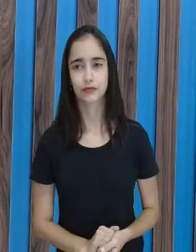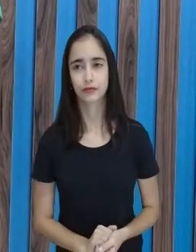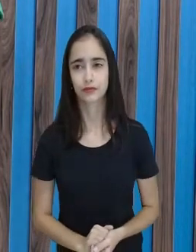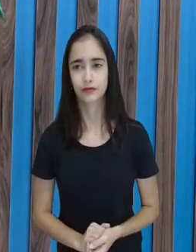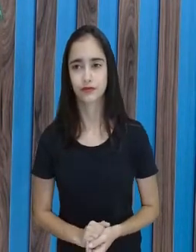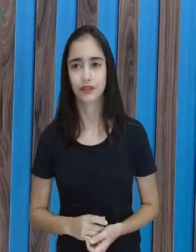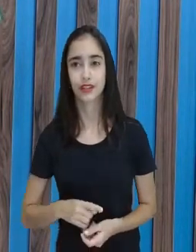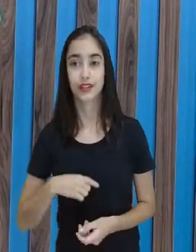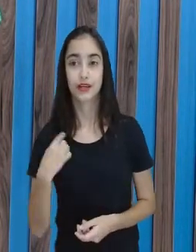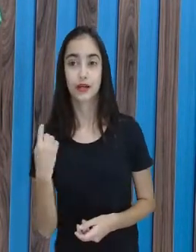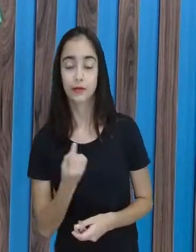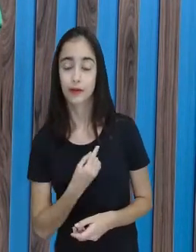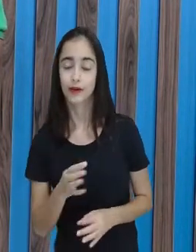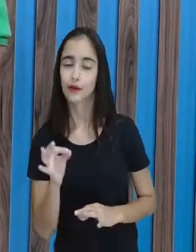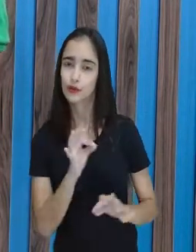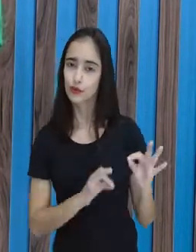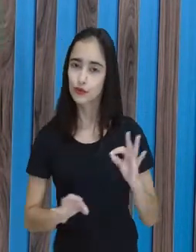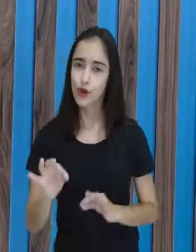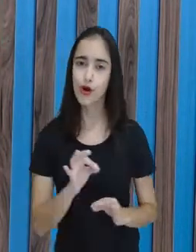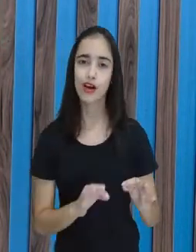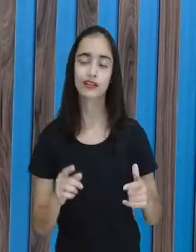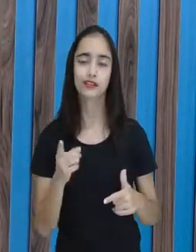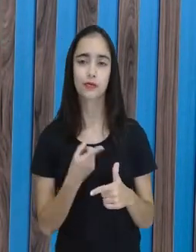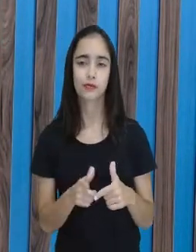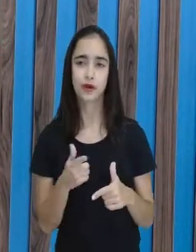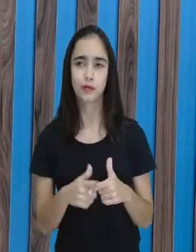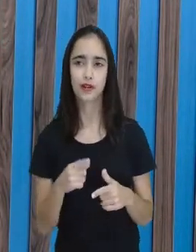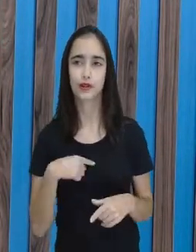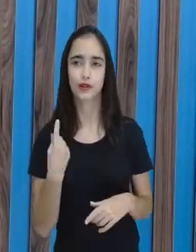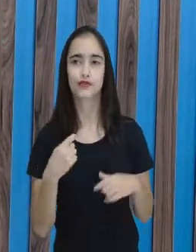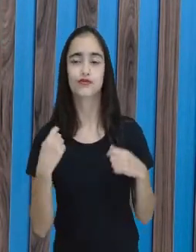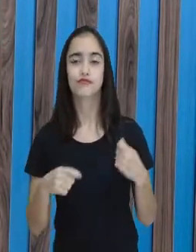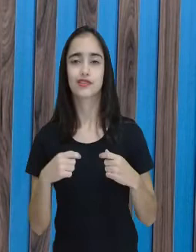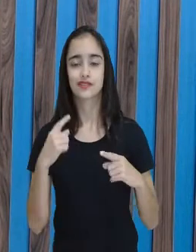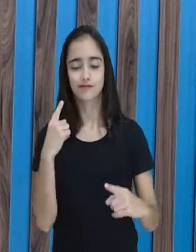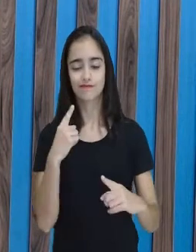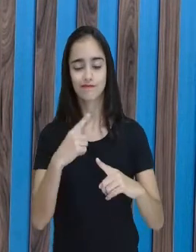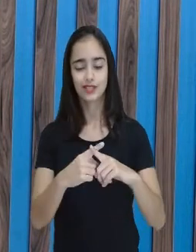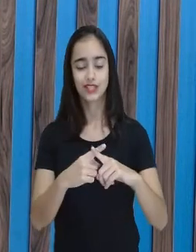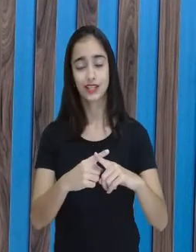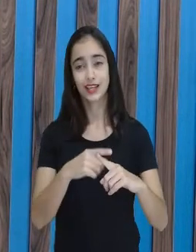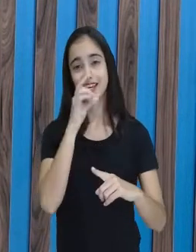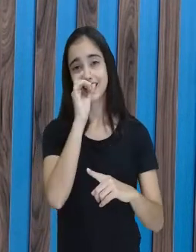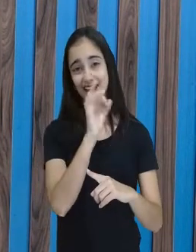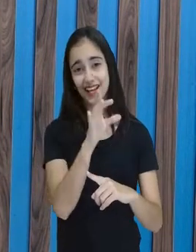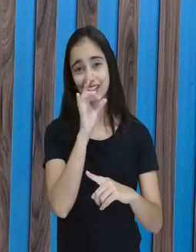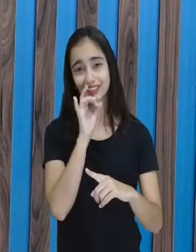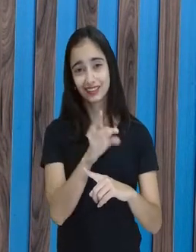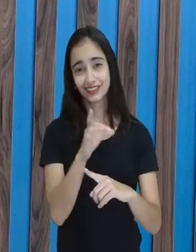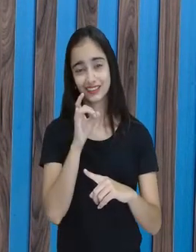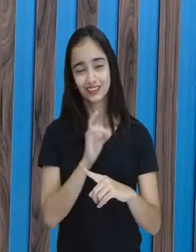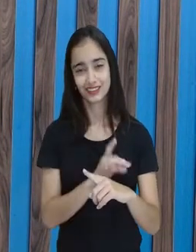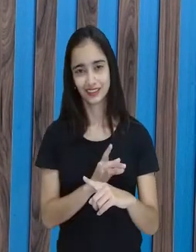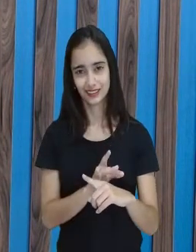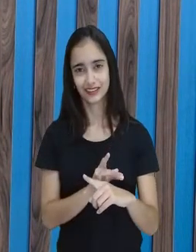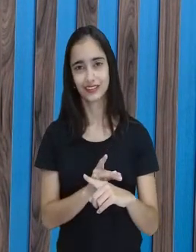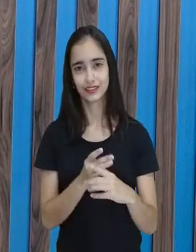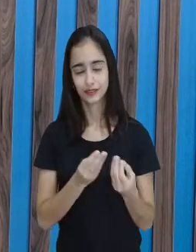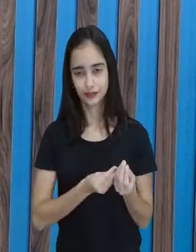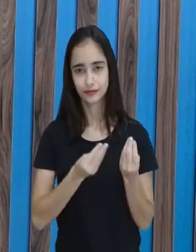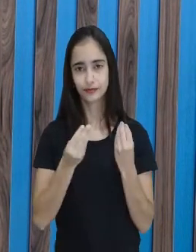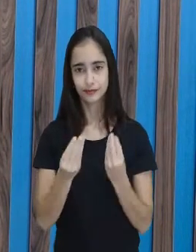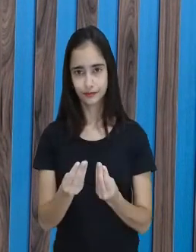Para a gente montar essa questão, a gente vai multiplicar cada fração que foi